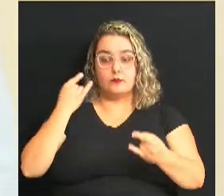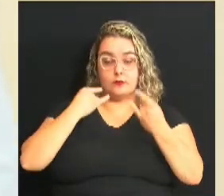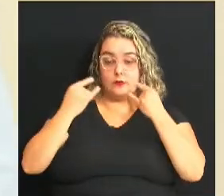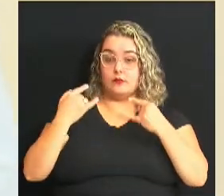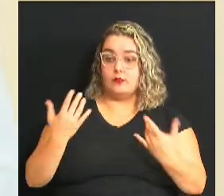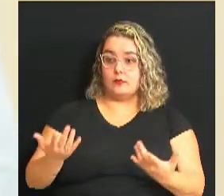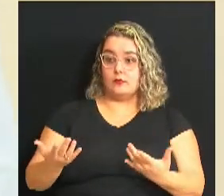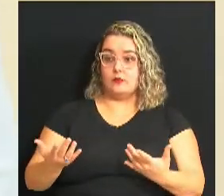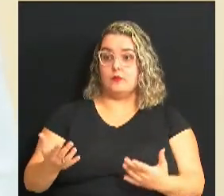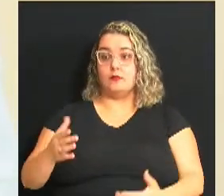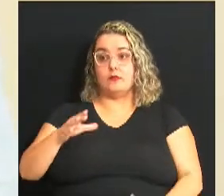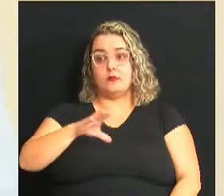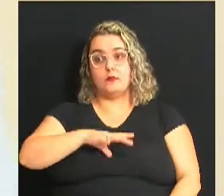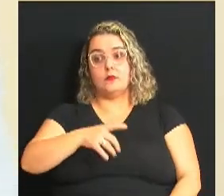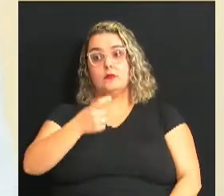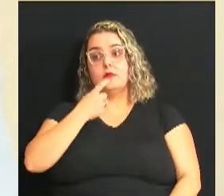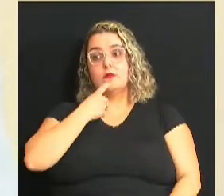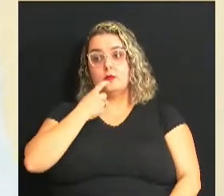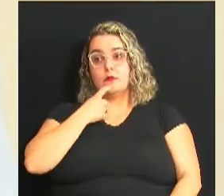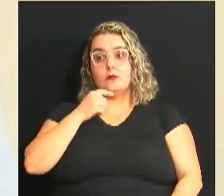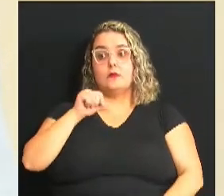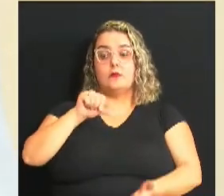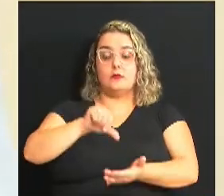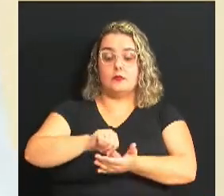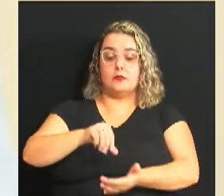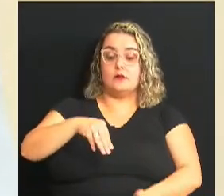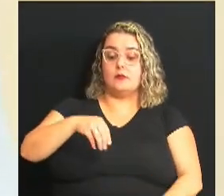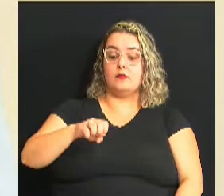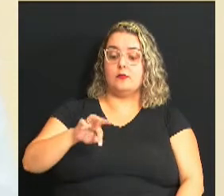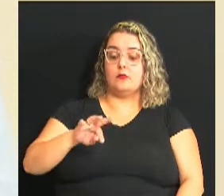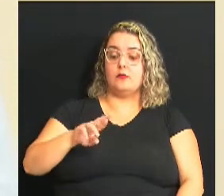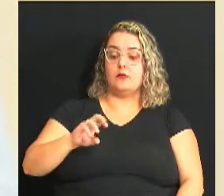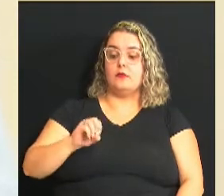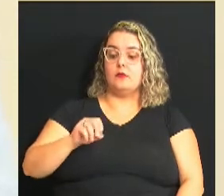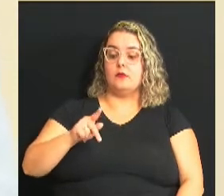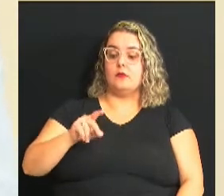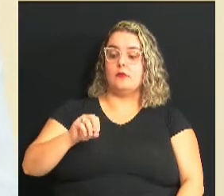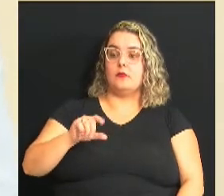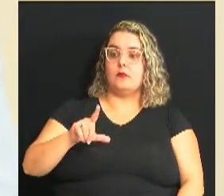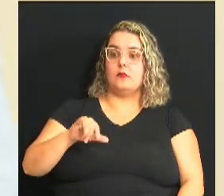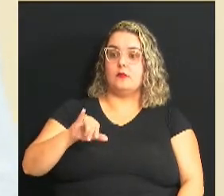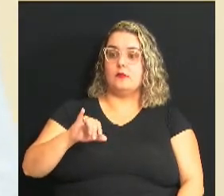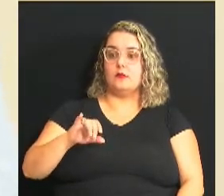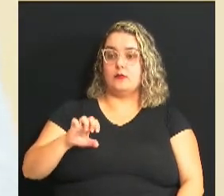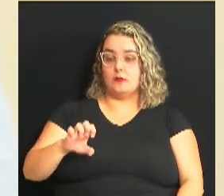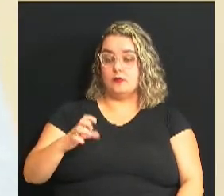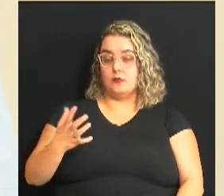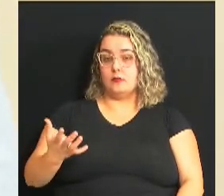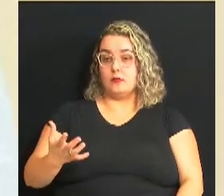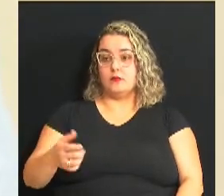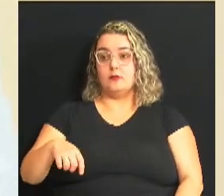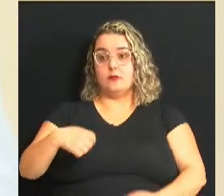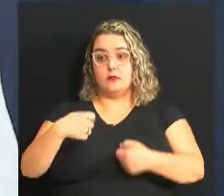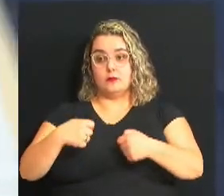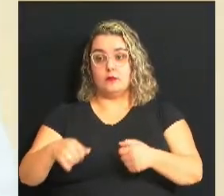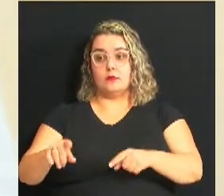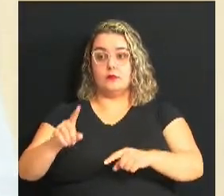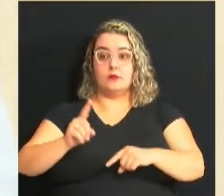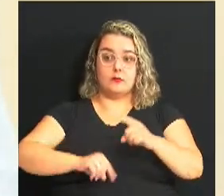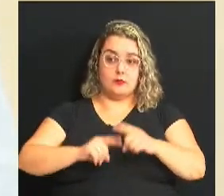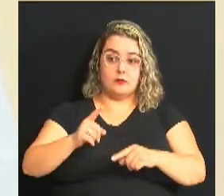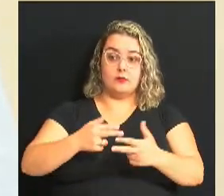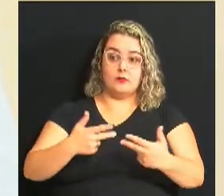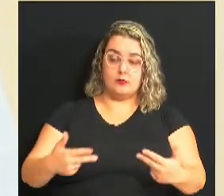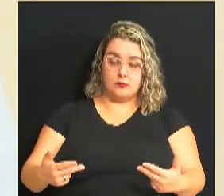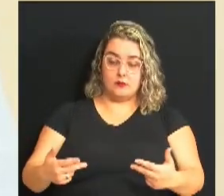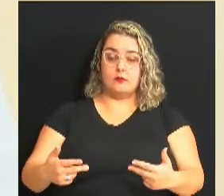uma cidade, uma sede de metrópole tem que ter a função teatro no seu tecido social, como parte dos equipamentos urbanos de uma grande